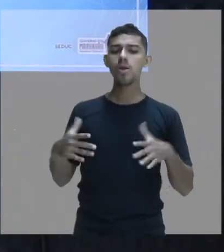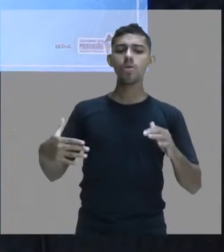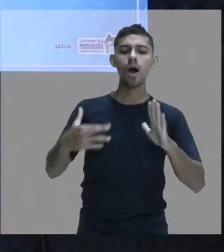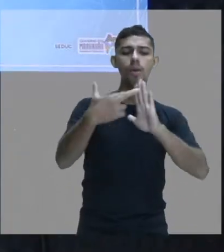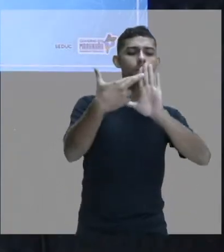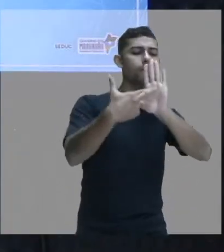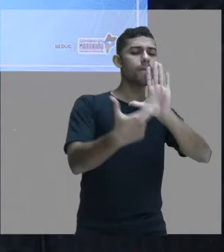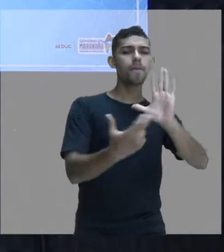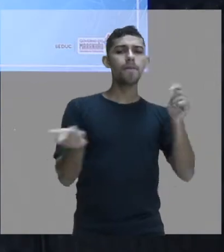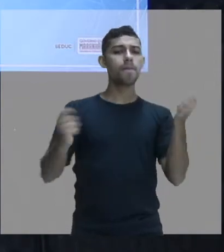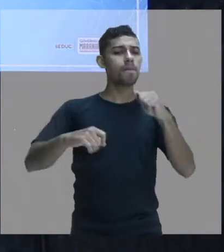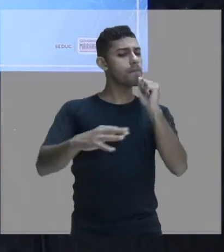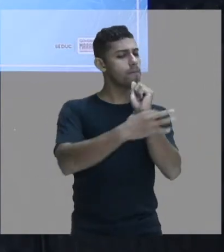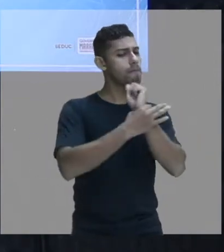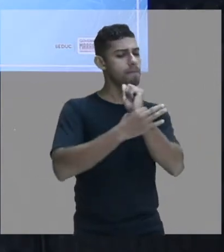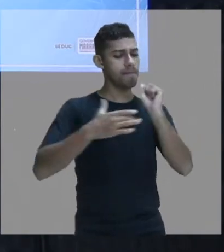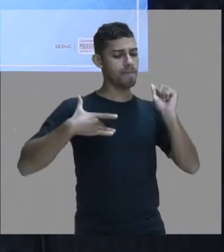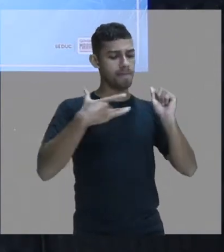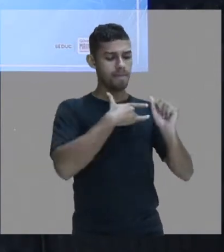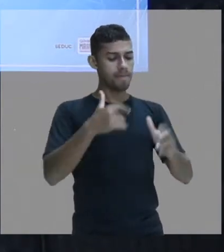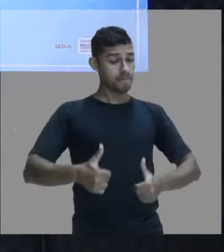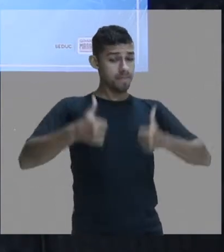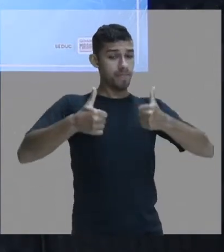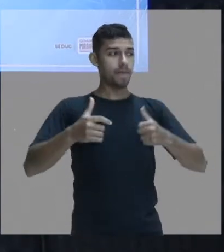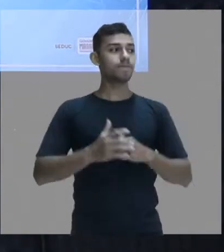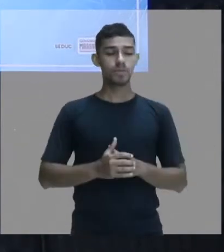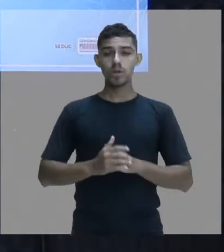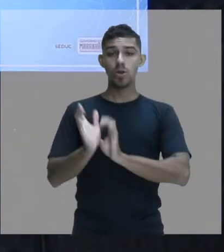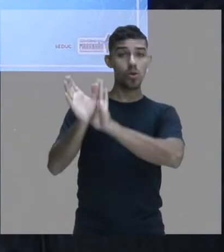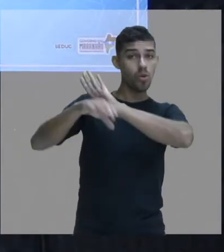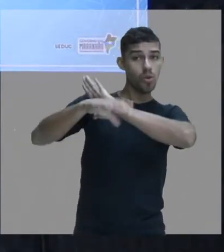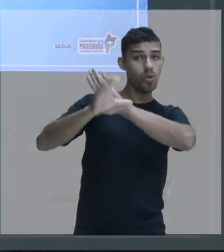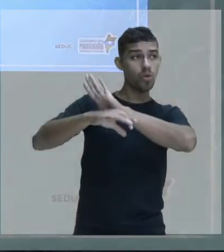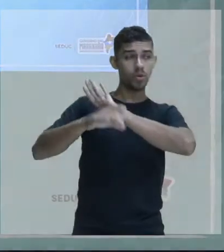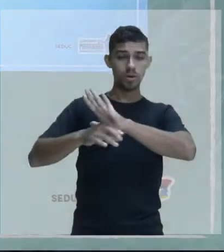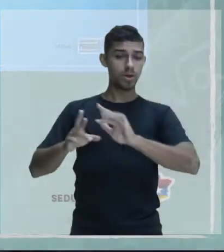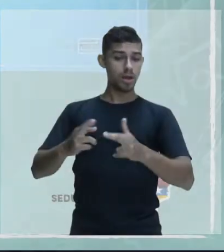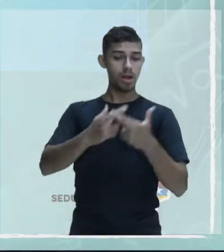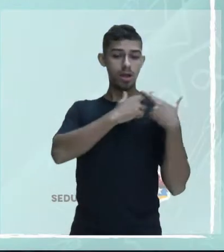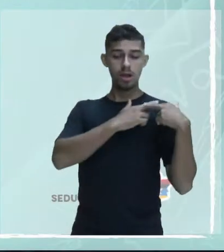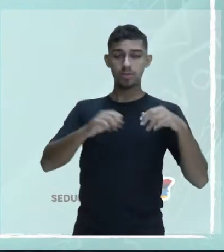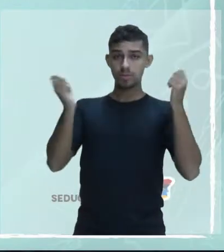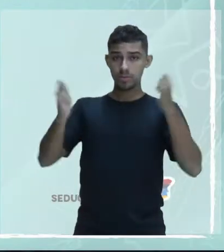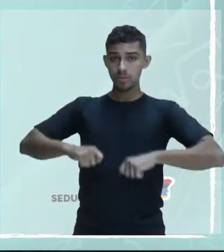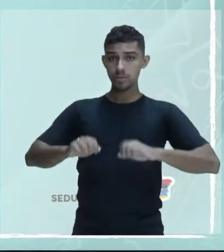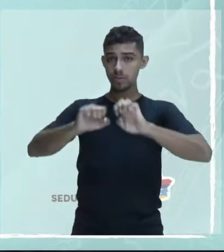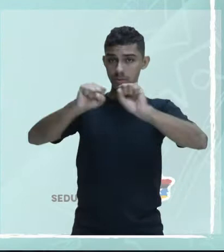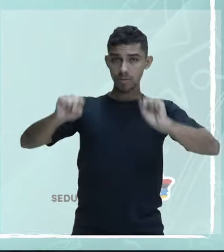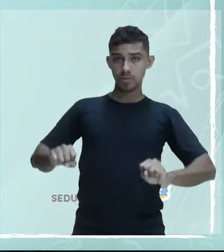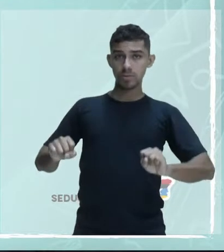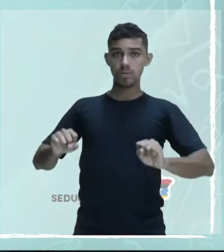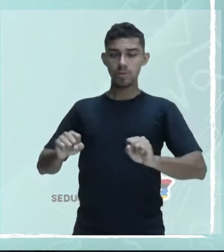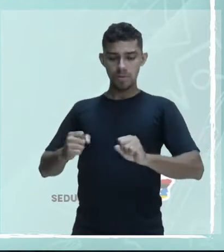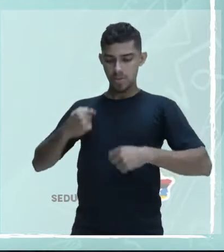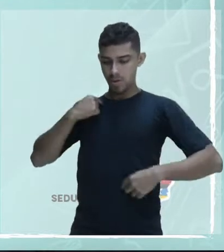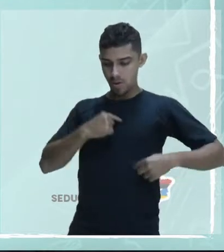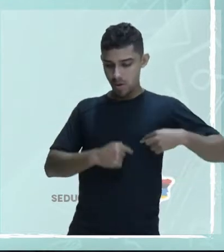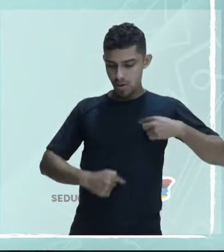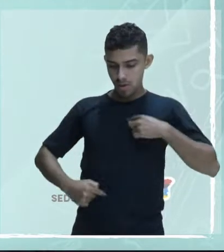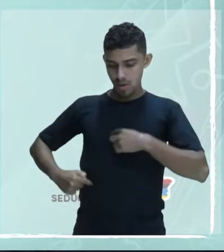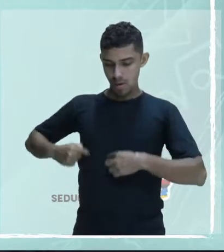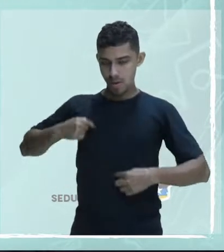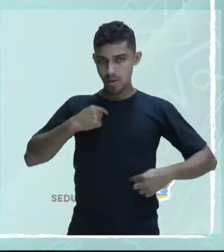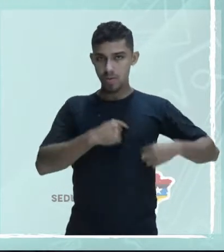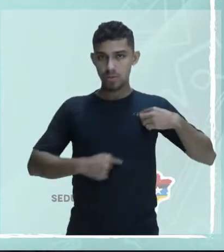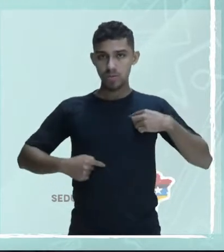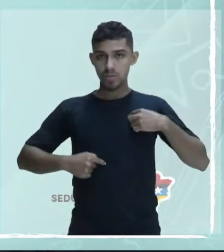saúde. Então, pessoal, como conceito, nós temos aqui, é o sistema responsável pela circulação do sangue, onde